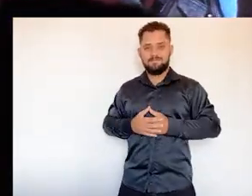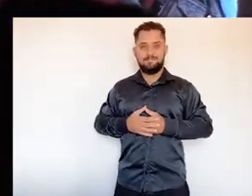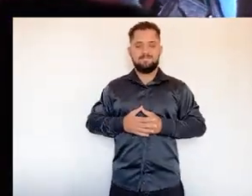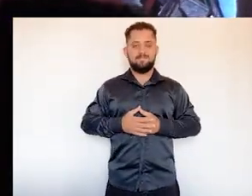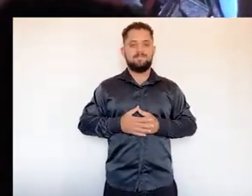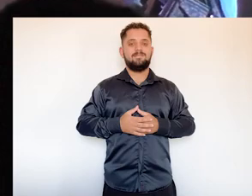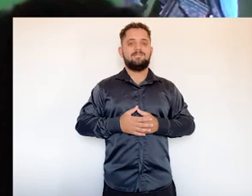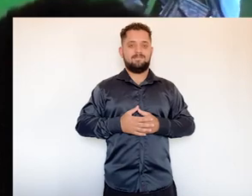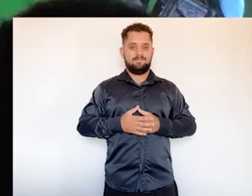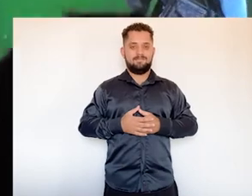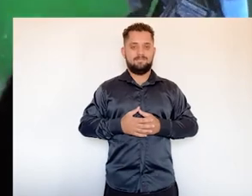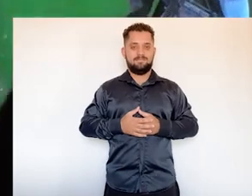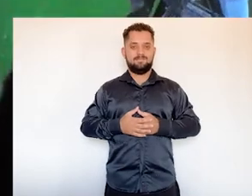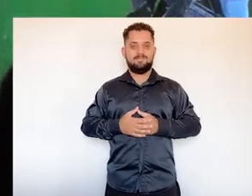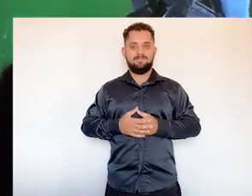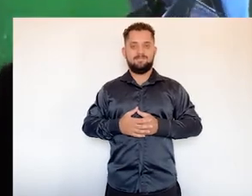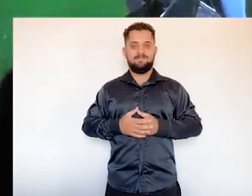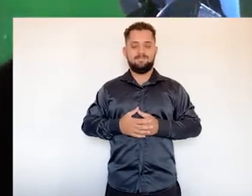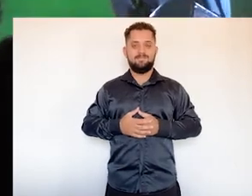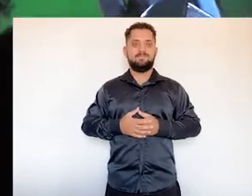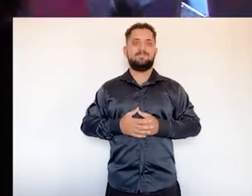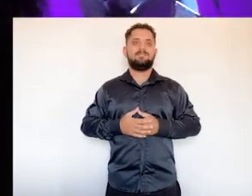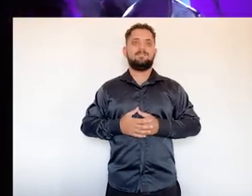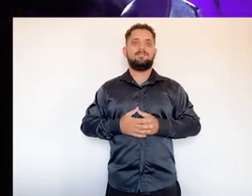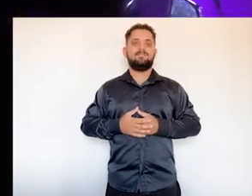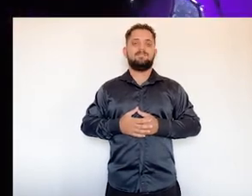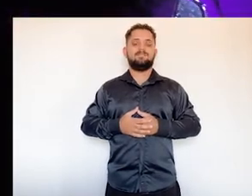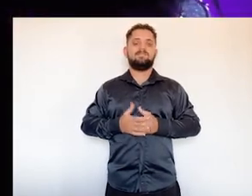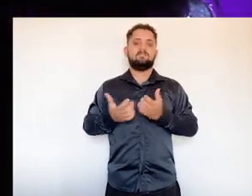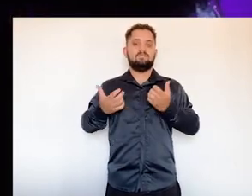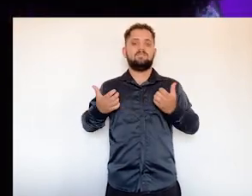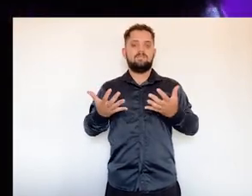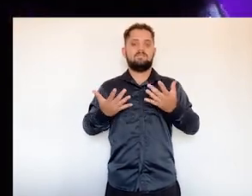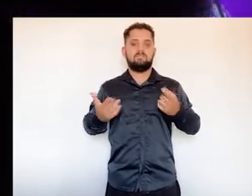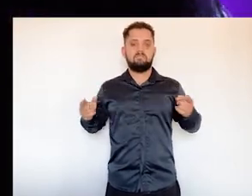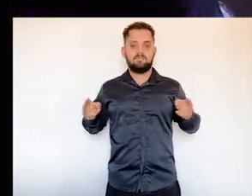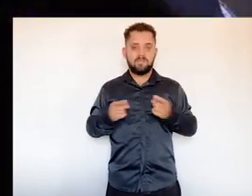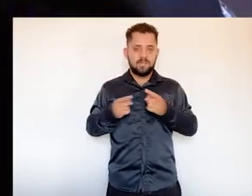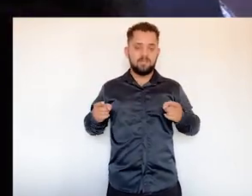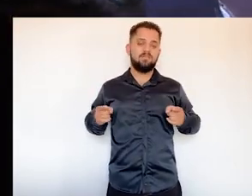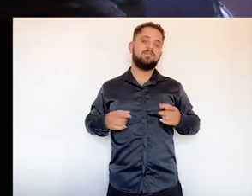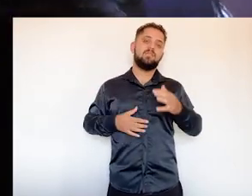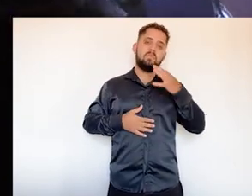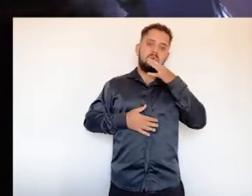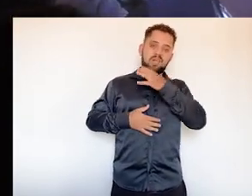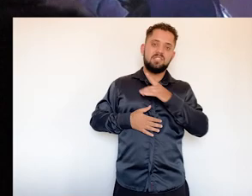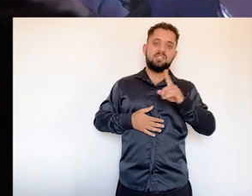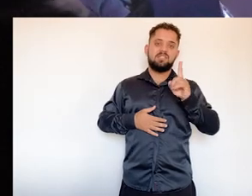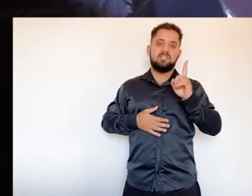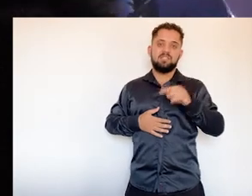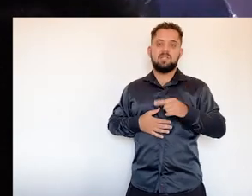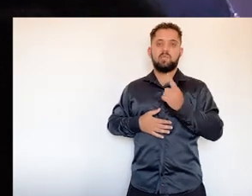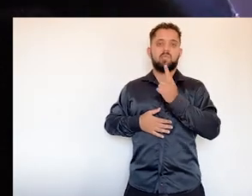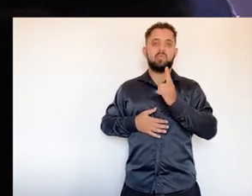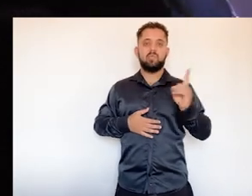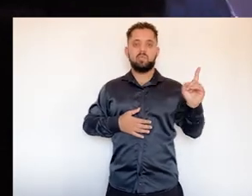É pra vocês. É, eu acho que agora a gente vai caminhando pro fim, né?